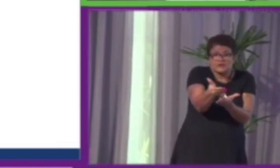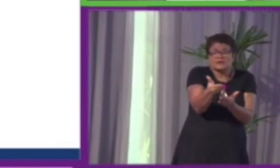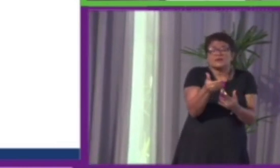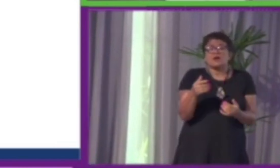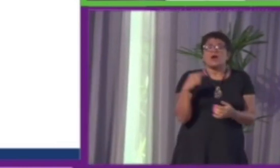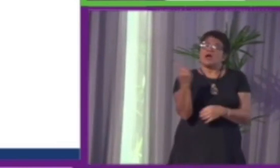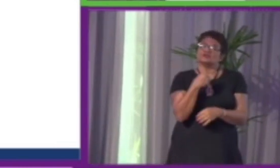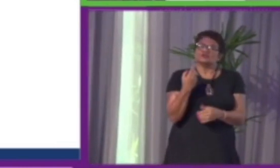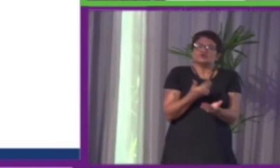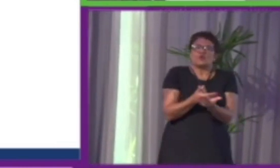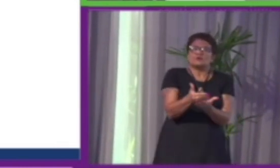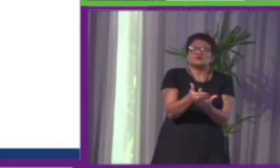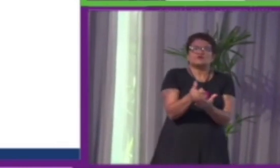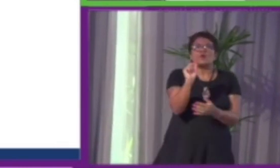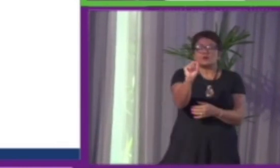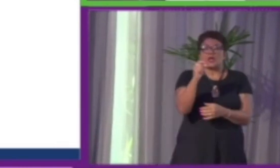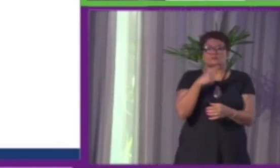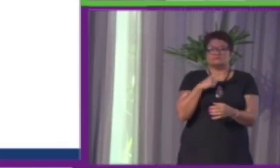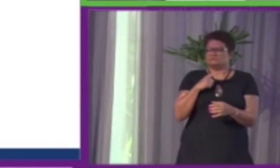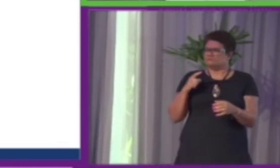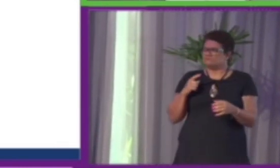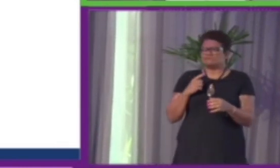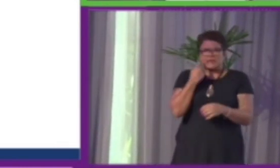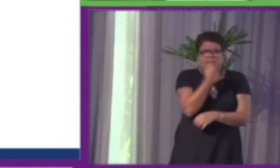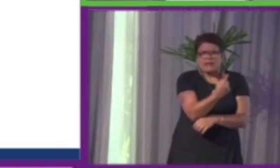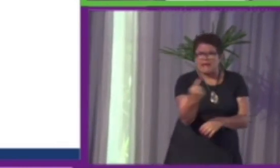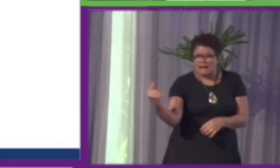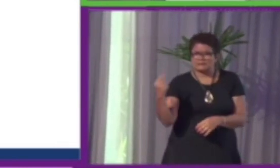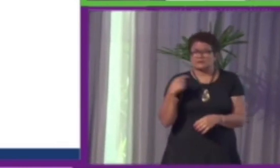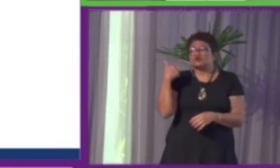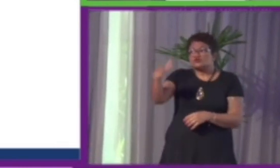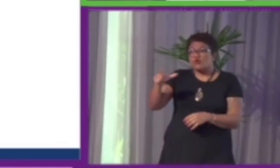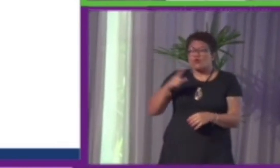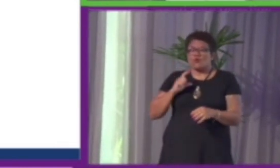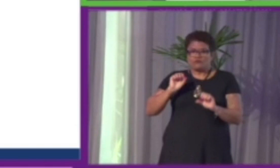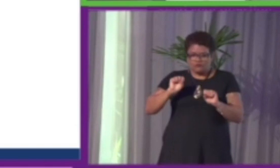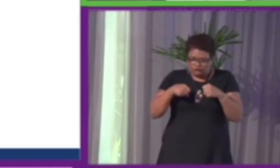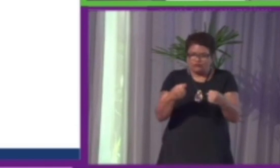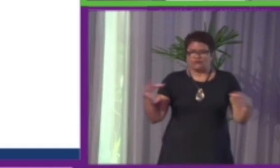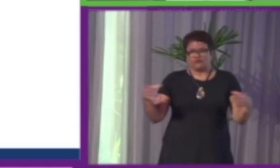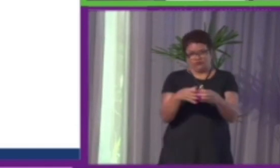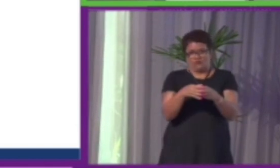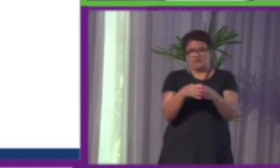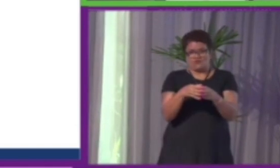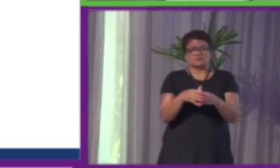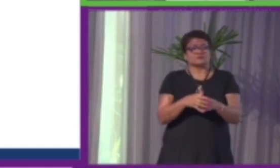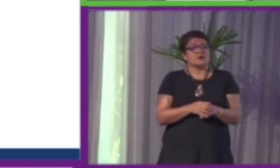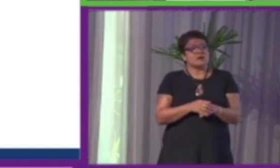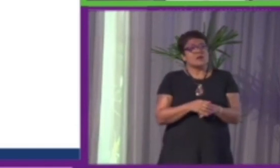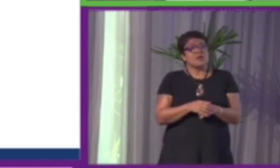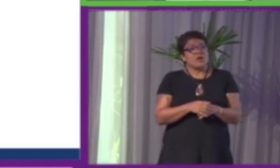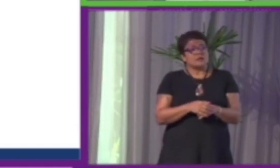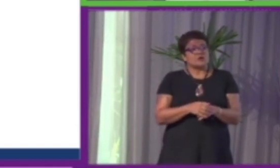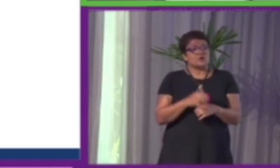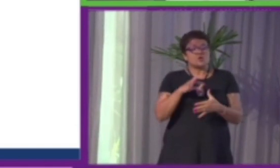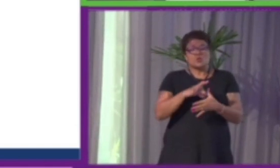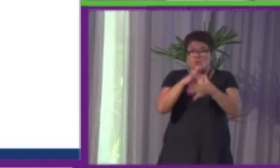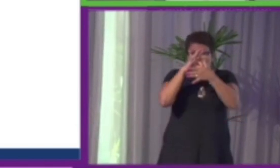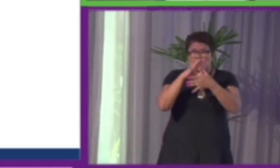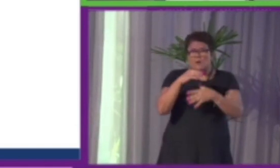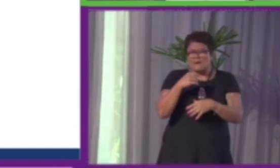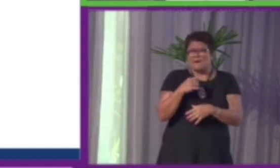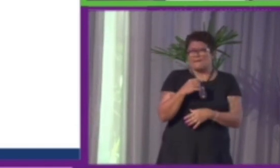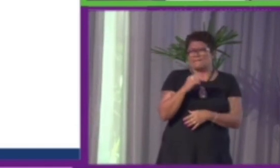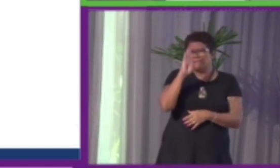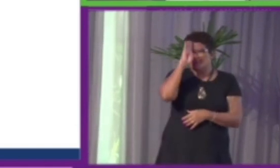começou uma força-tarefa, e de novo aqui acho que tem que ressaltar a questão de como um time, de como